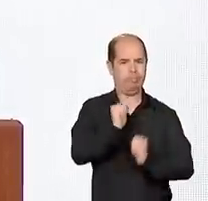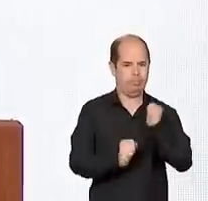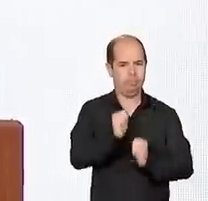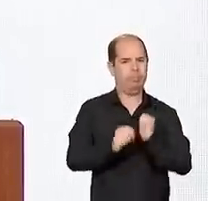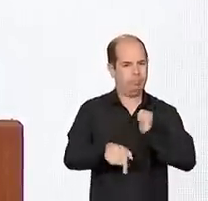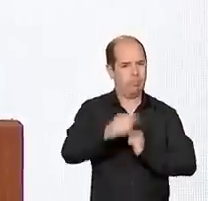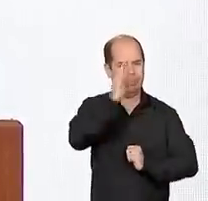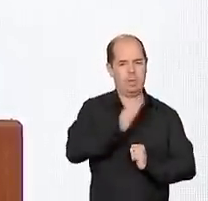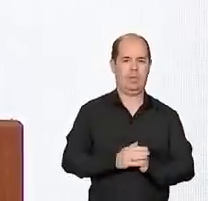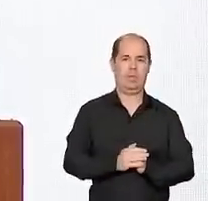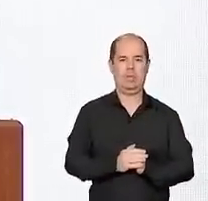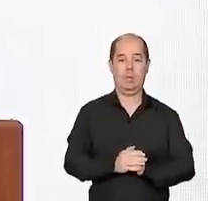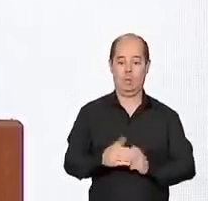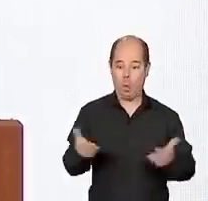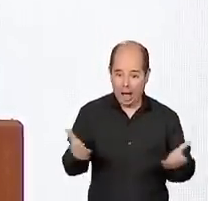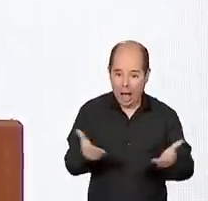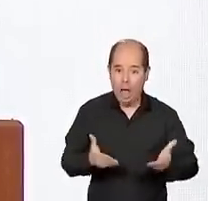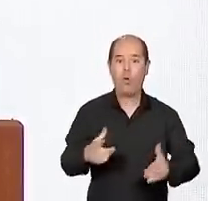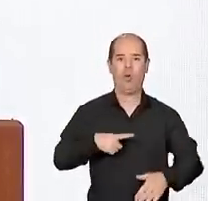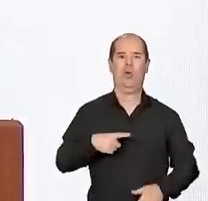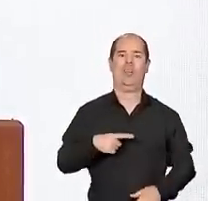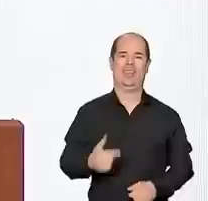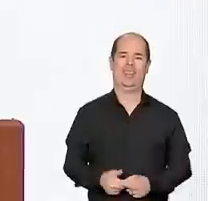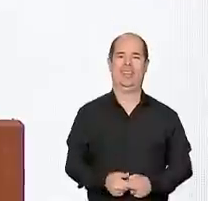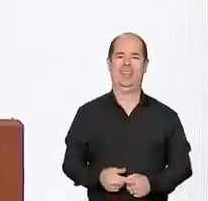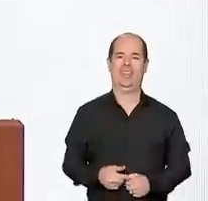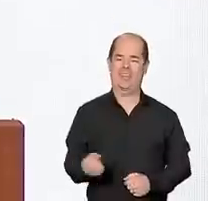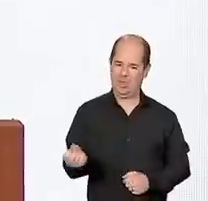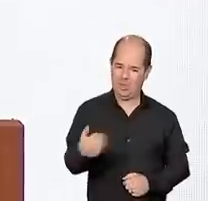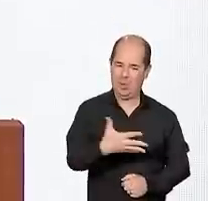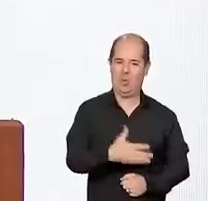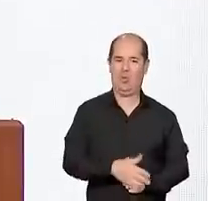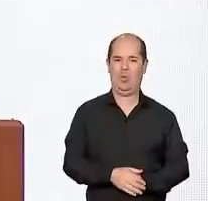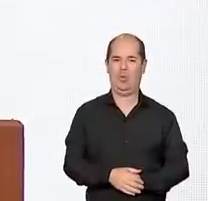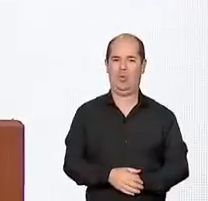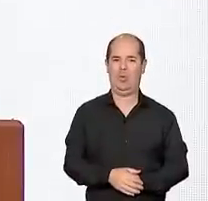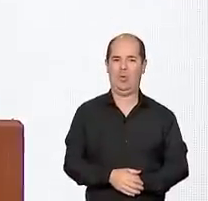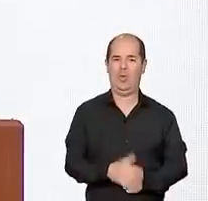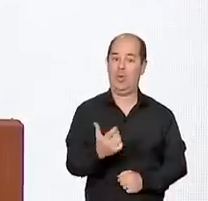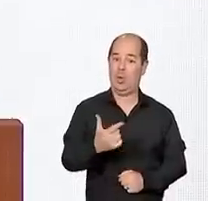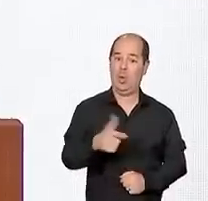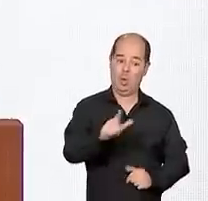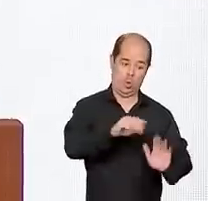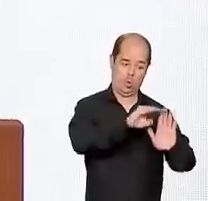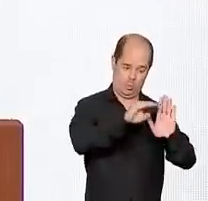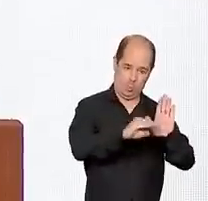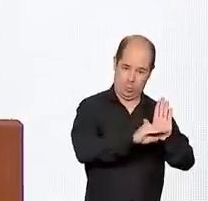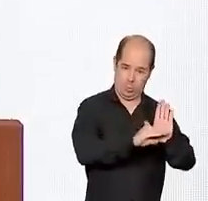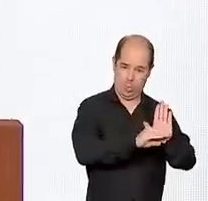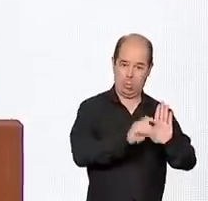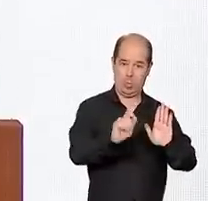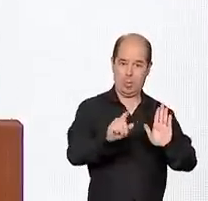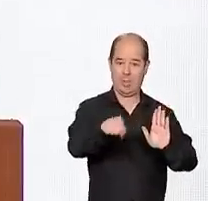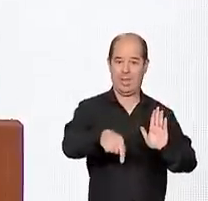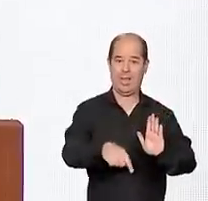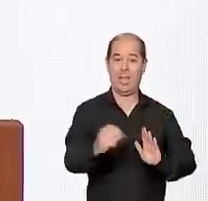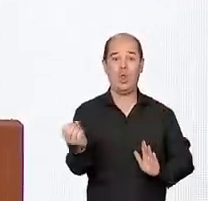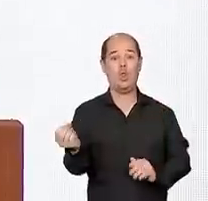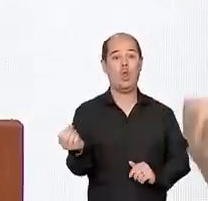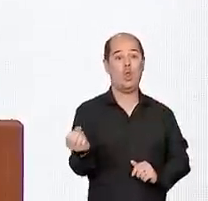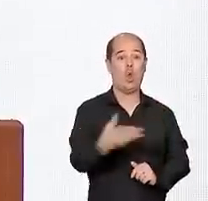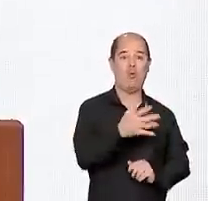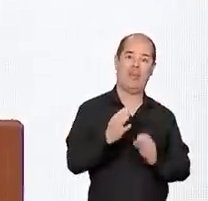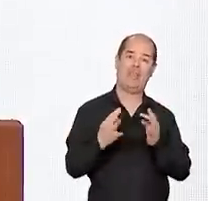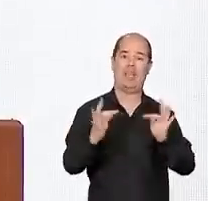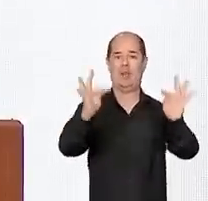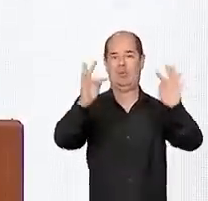característica. Um programa de desenvolvimento e inovação local. Eu já falei da importância da inovação, né?